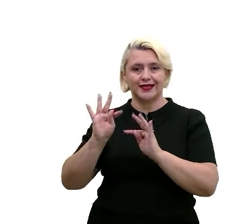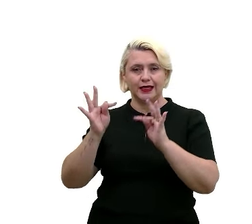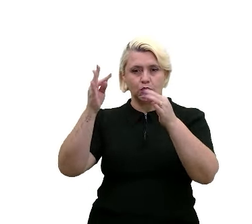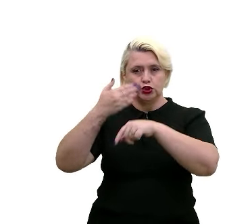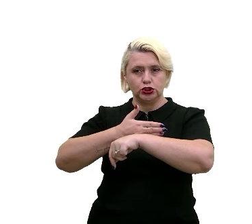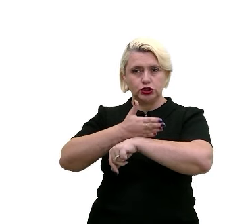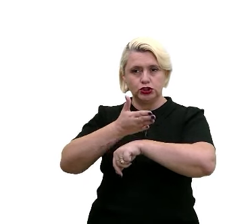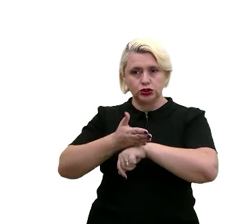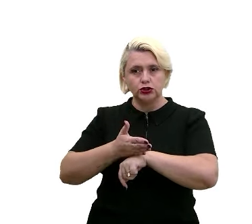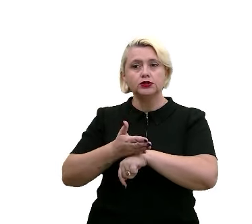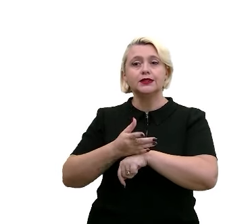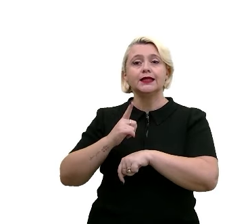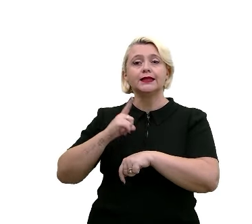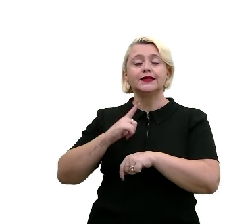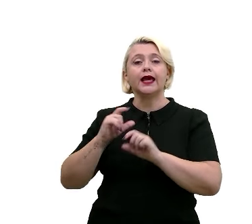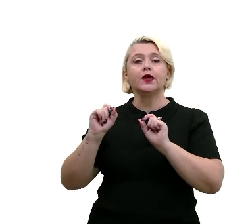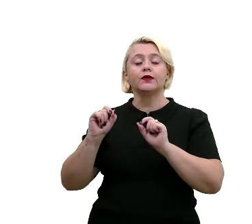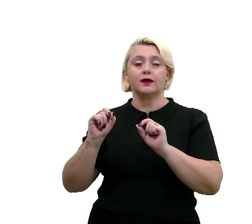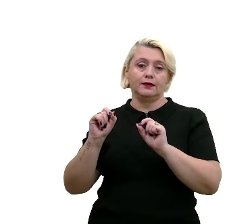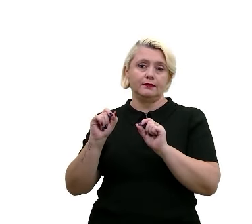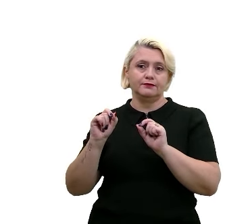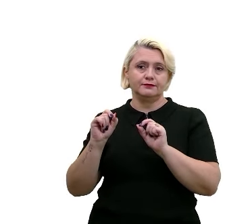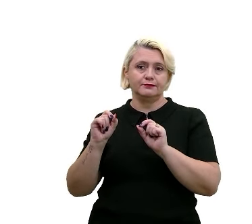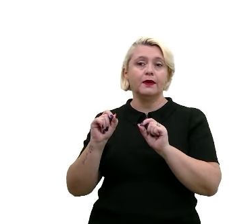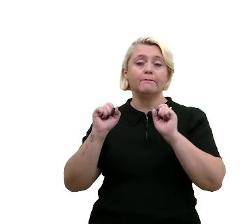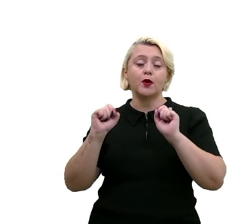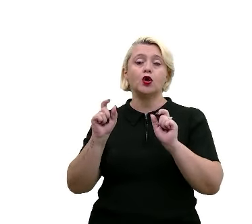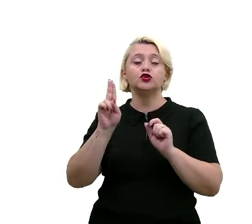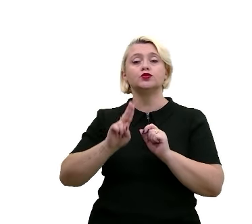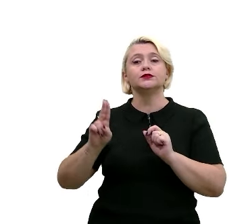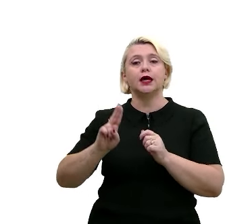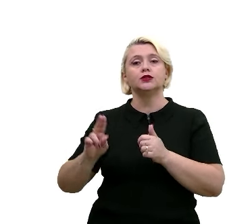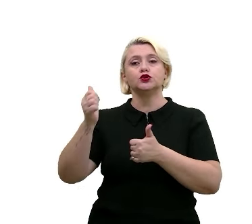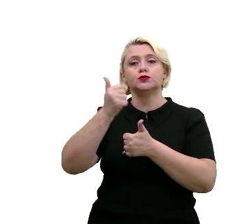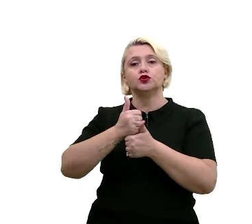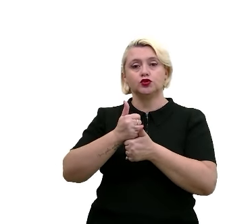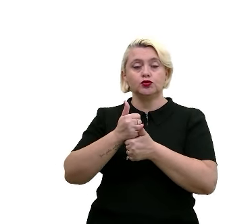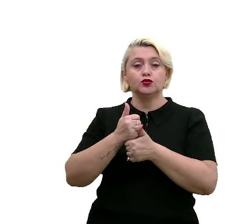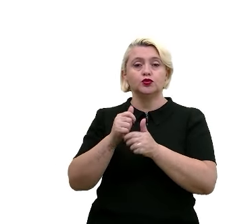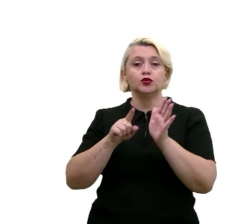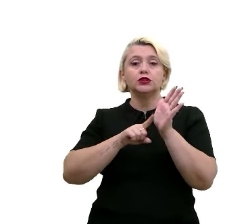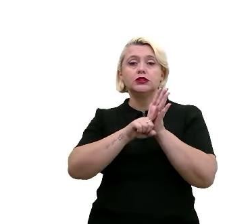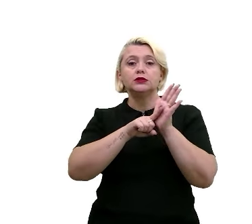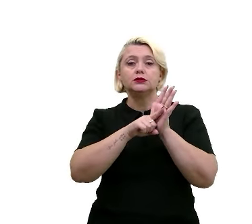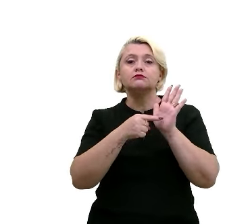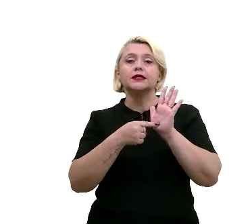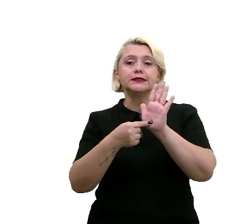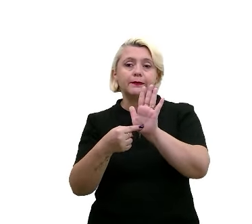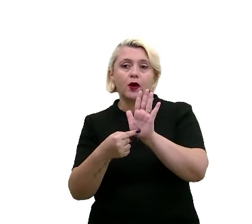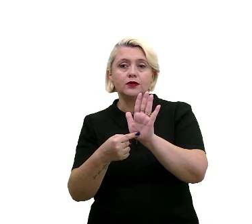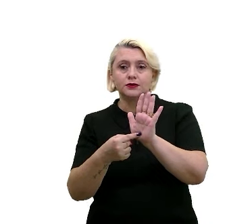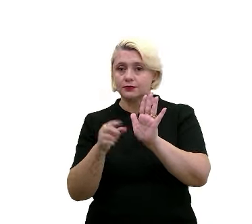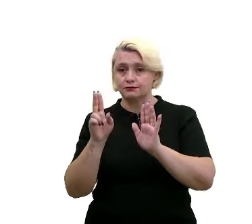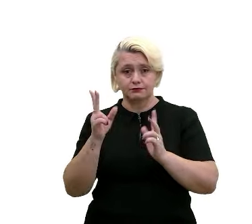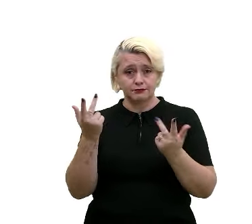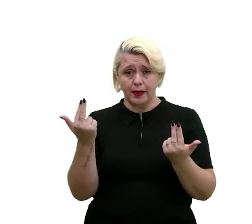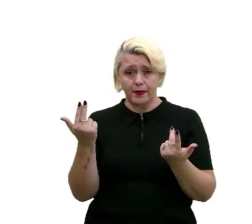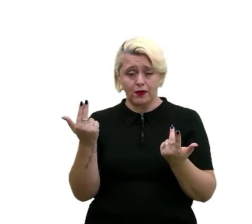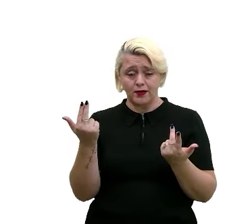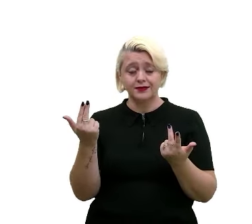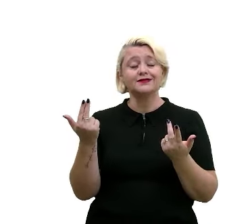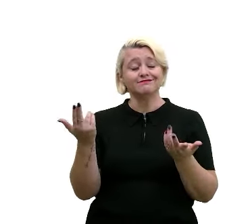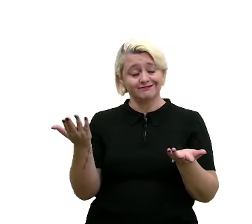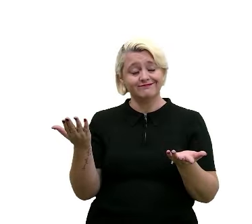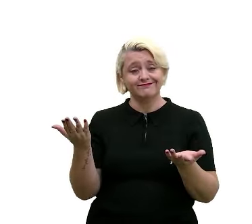usado, conforme estudos recentes. Você percebe que o uso é o mesmo, não é verdade?